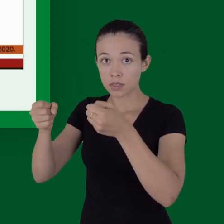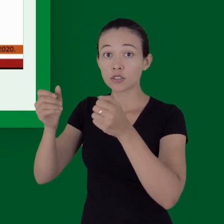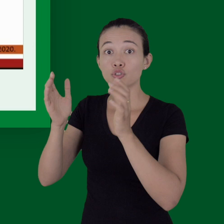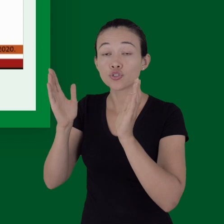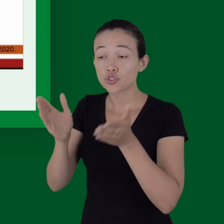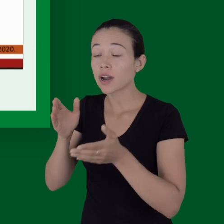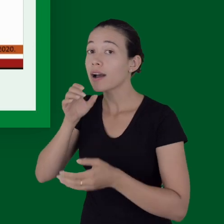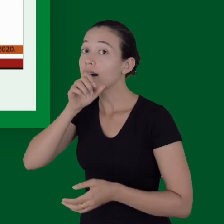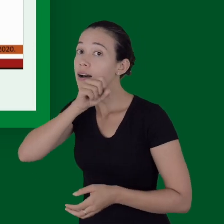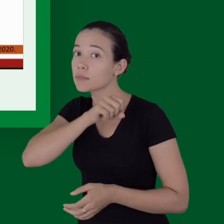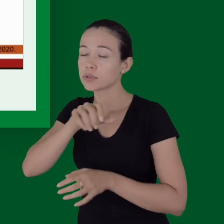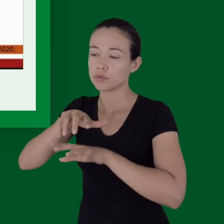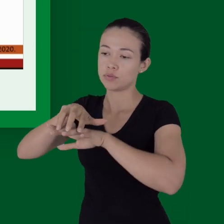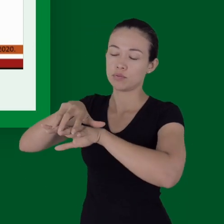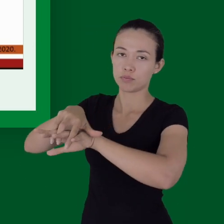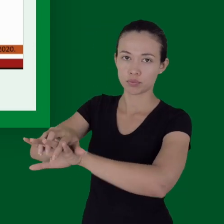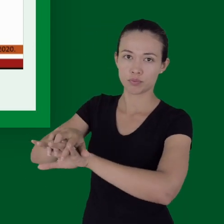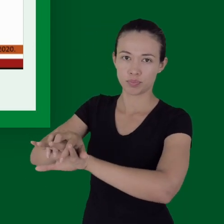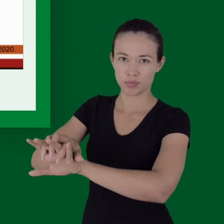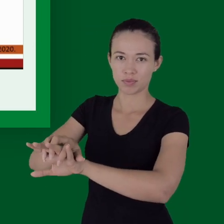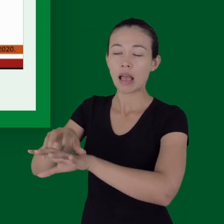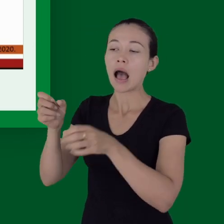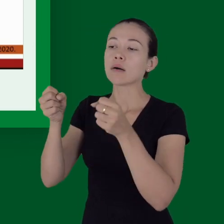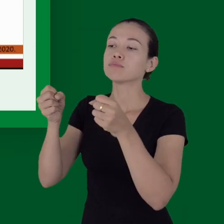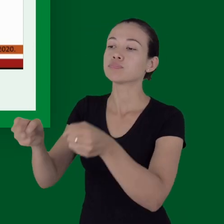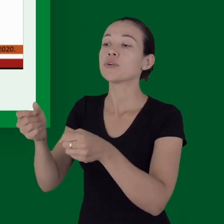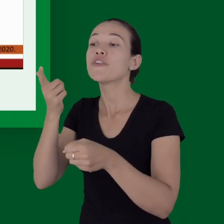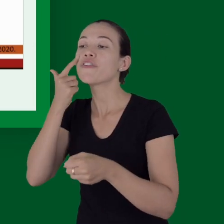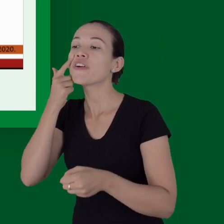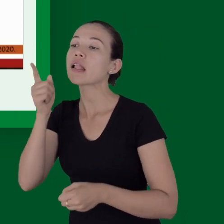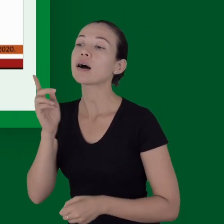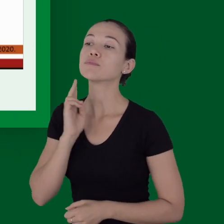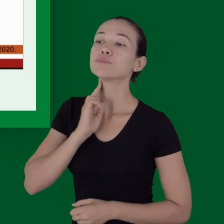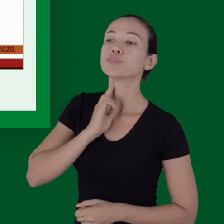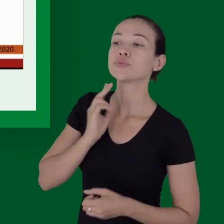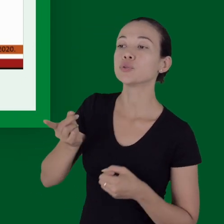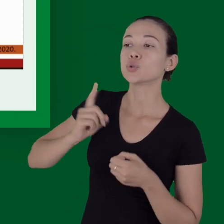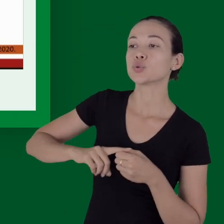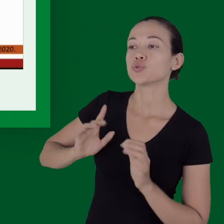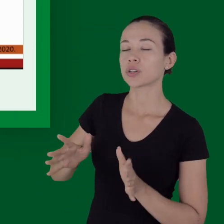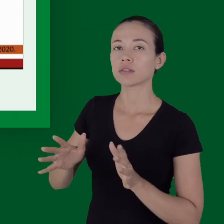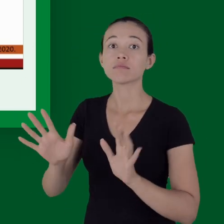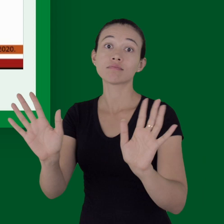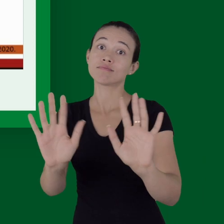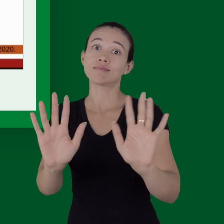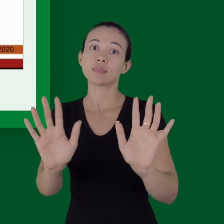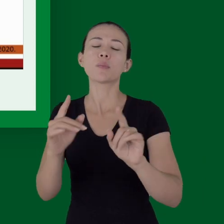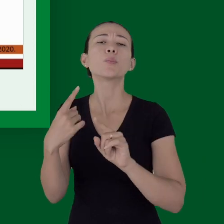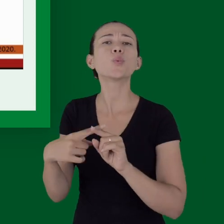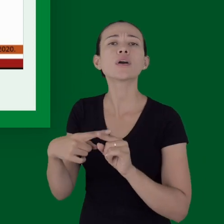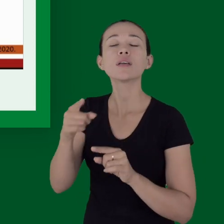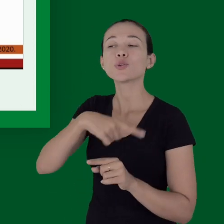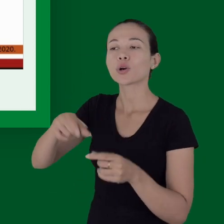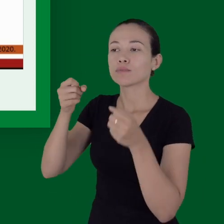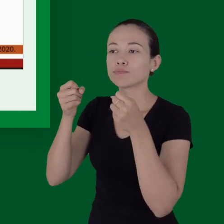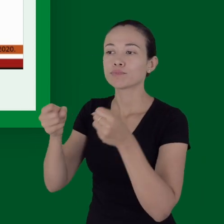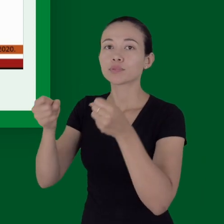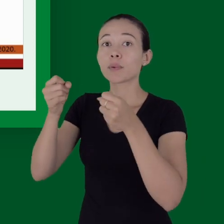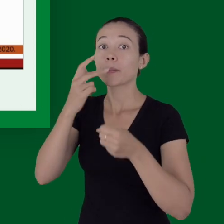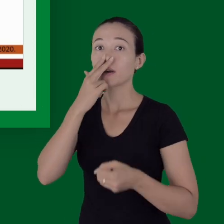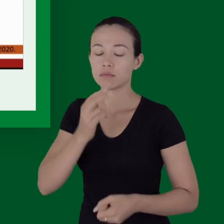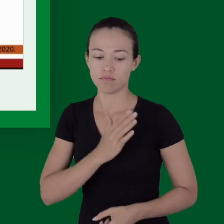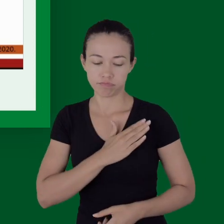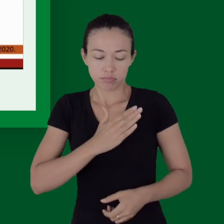a gente inicia a compressão logo em seguida. A gente não vai checar se o paciente voltou. Por quê? Quando a gente dá um choque,